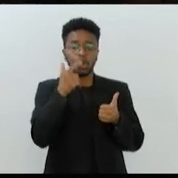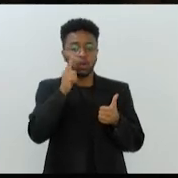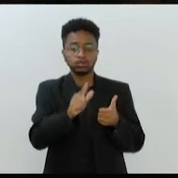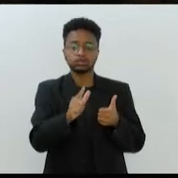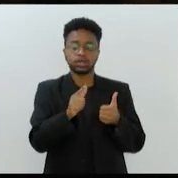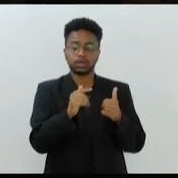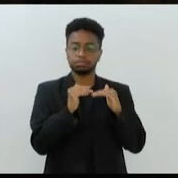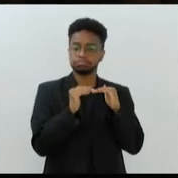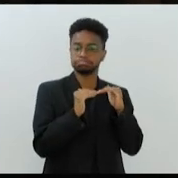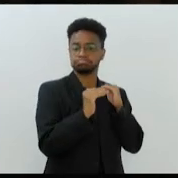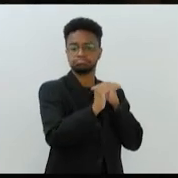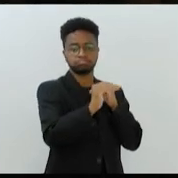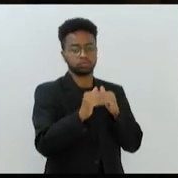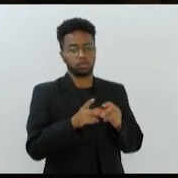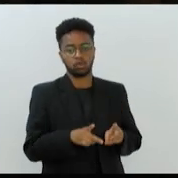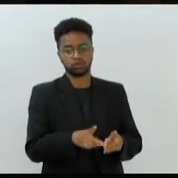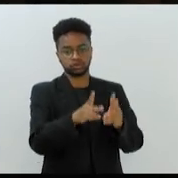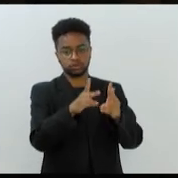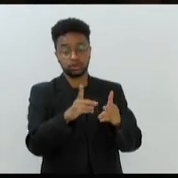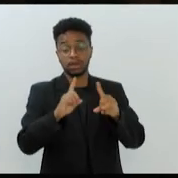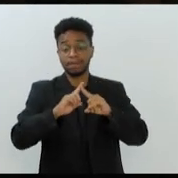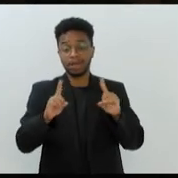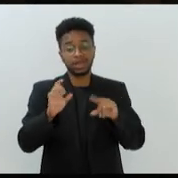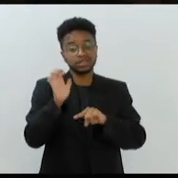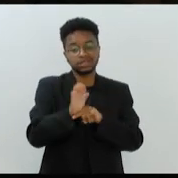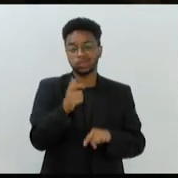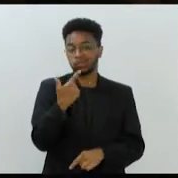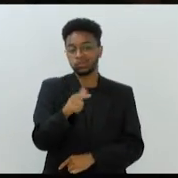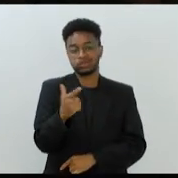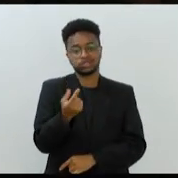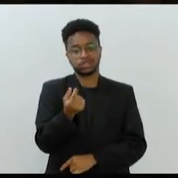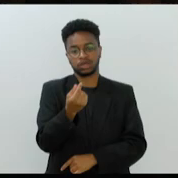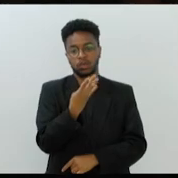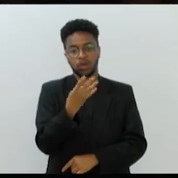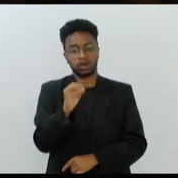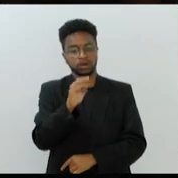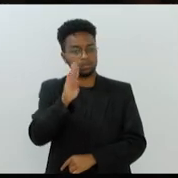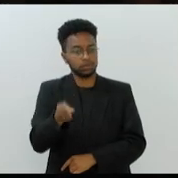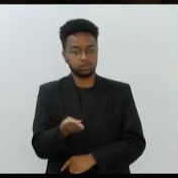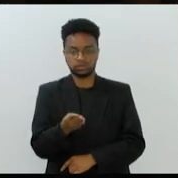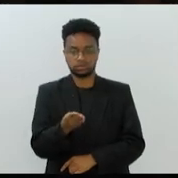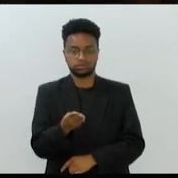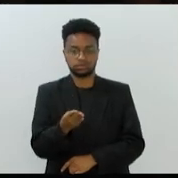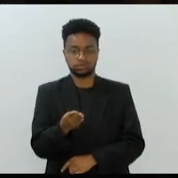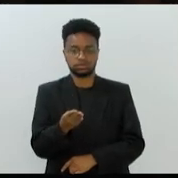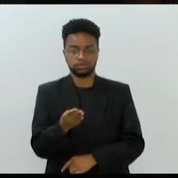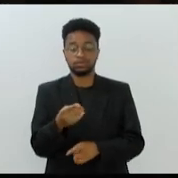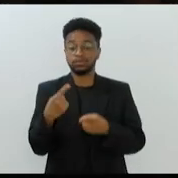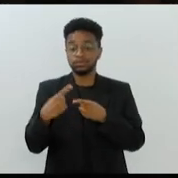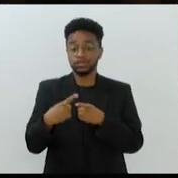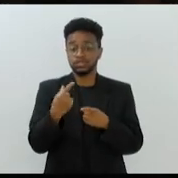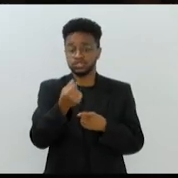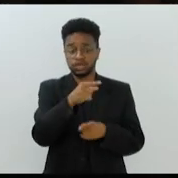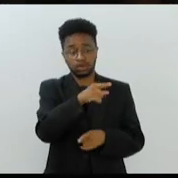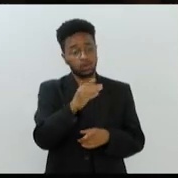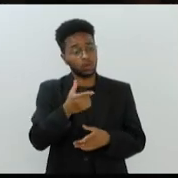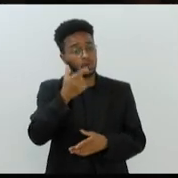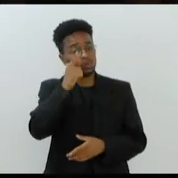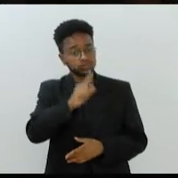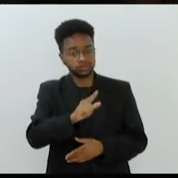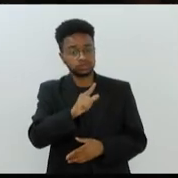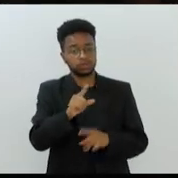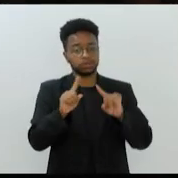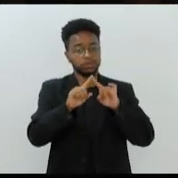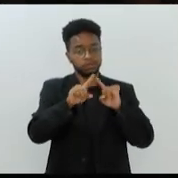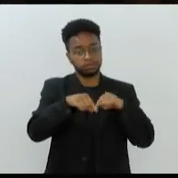atuarial. Mas o Estado não tinha esses 40 bilhões, que é dinheiro que ele arrecadou dos servidores, que